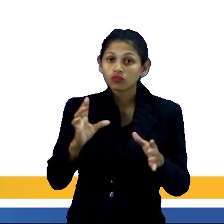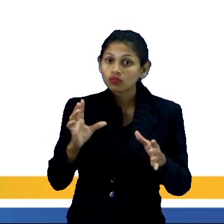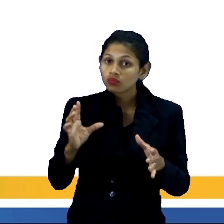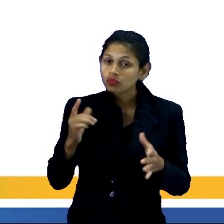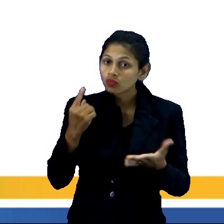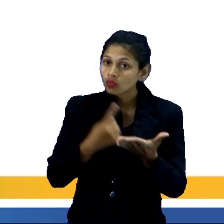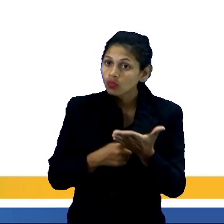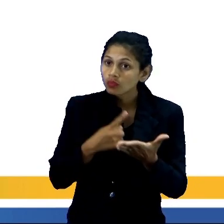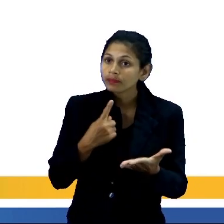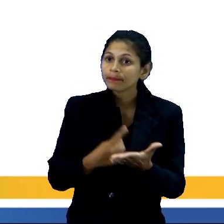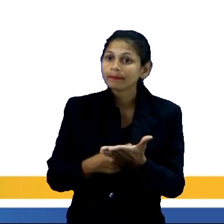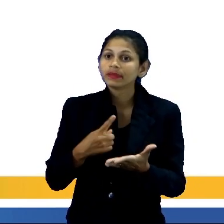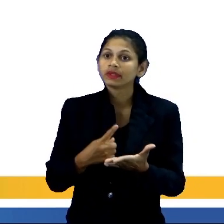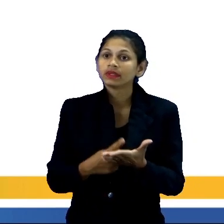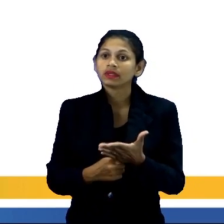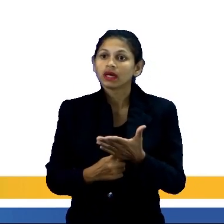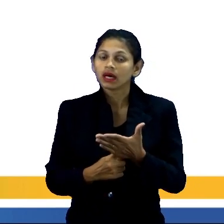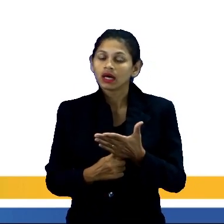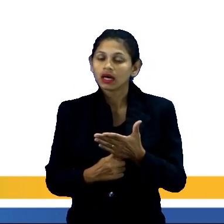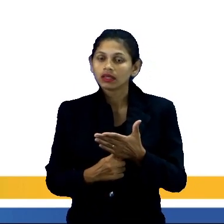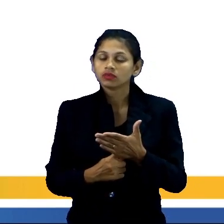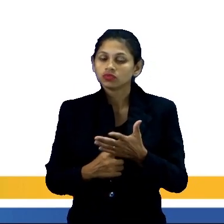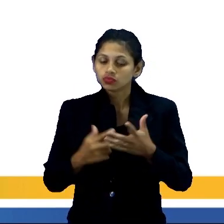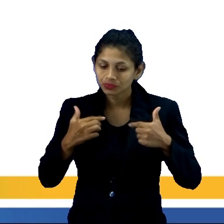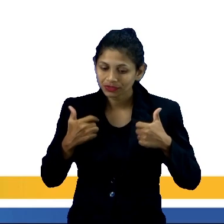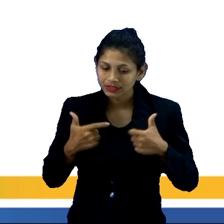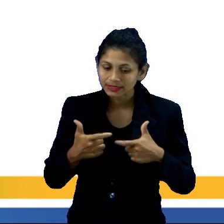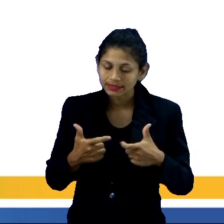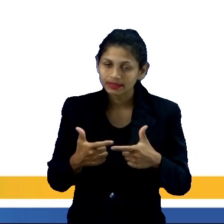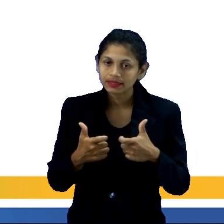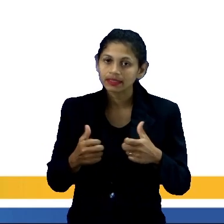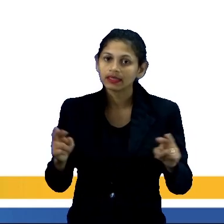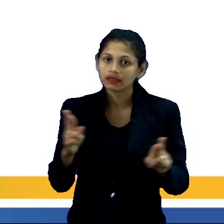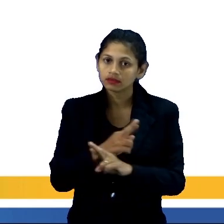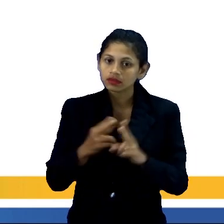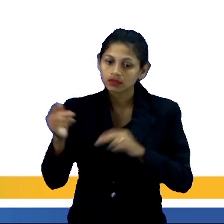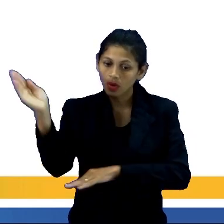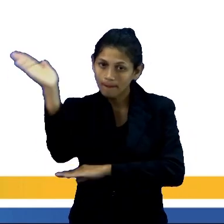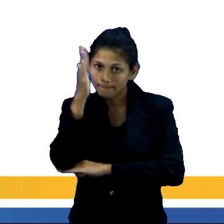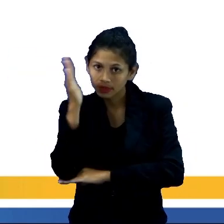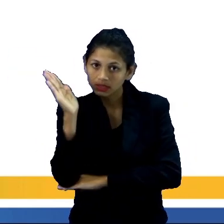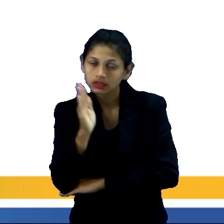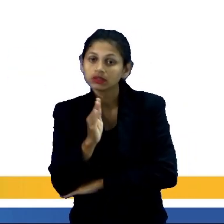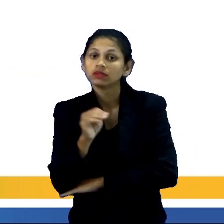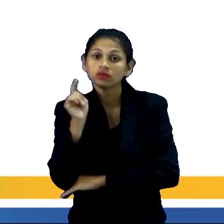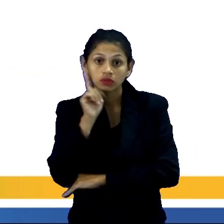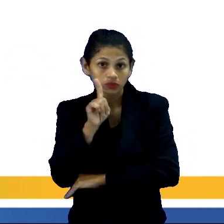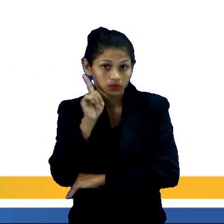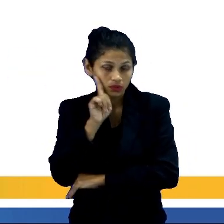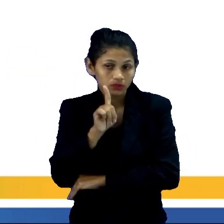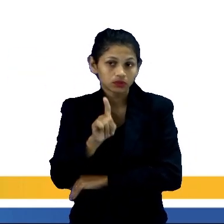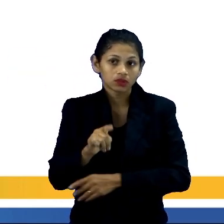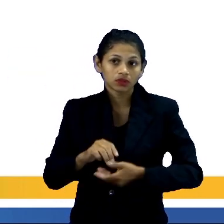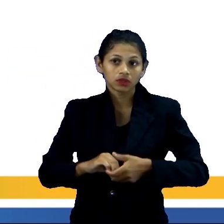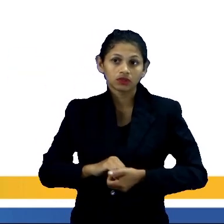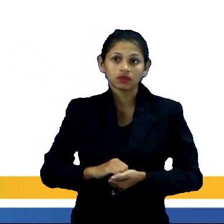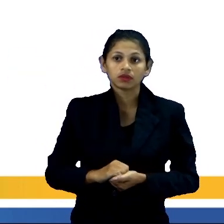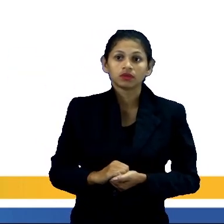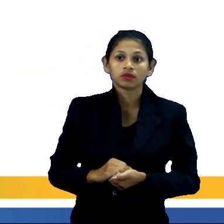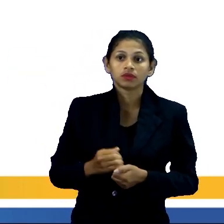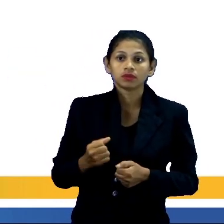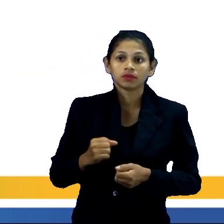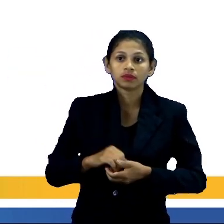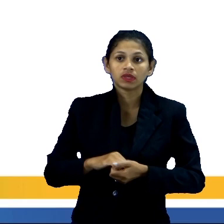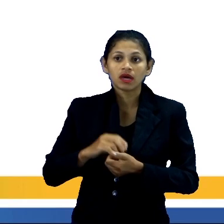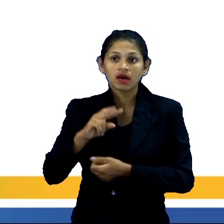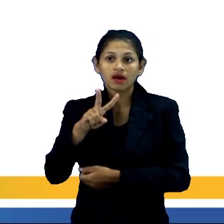aí dos Estados Unidos. Outras indústrias de base do período são a Companhia do Vale do Rio Doce, né, para a extração de minério de